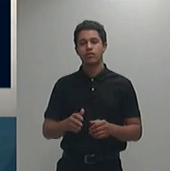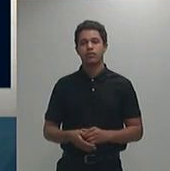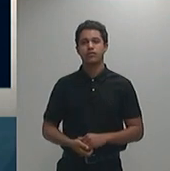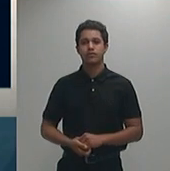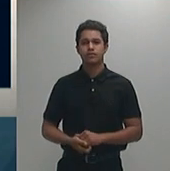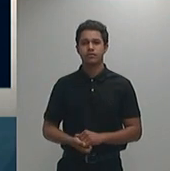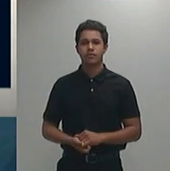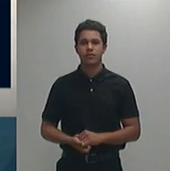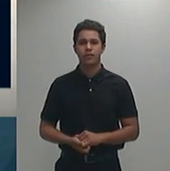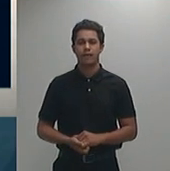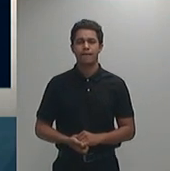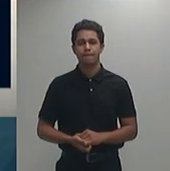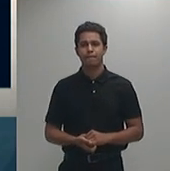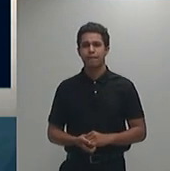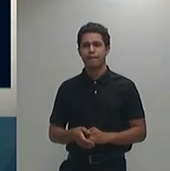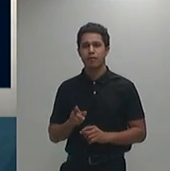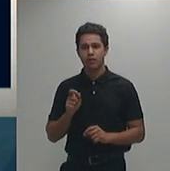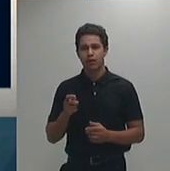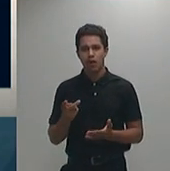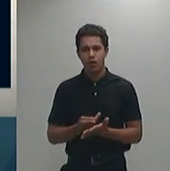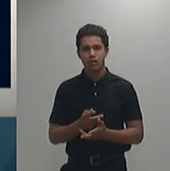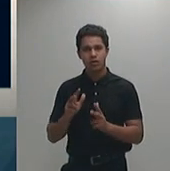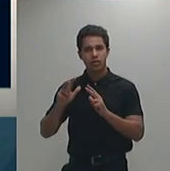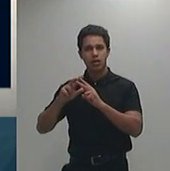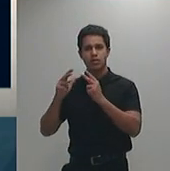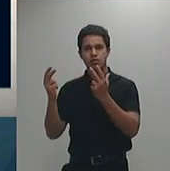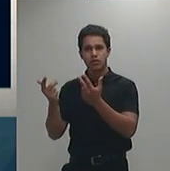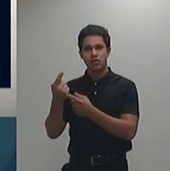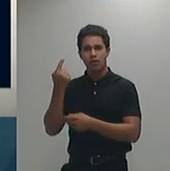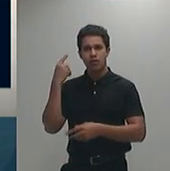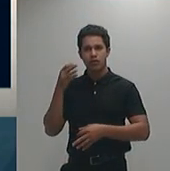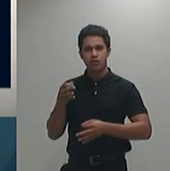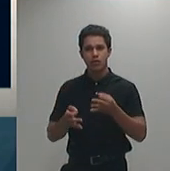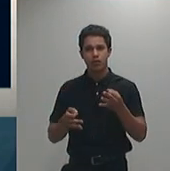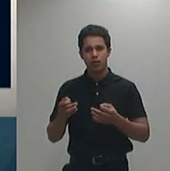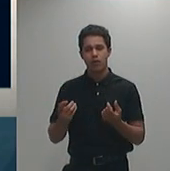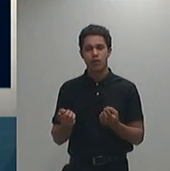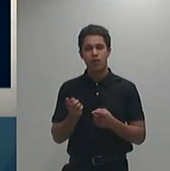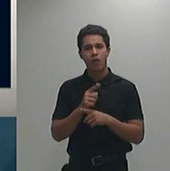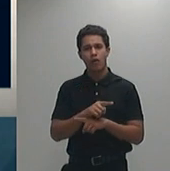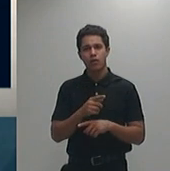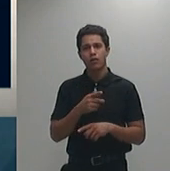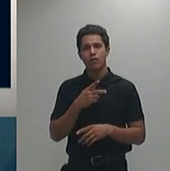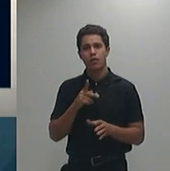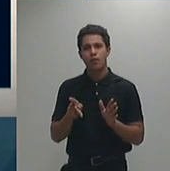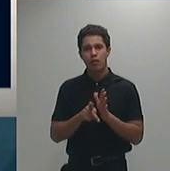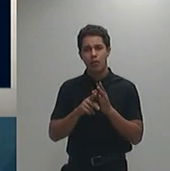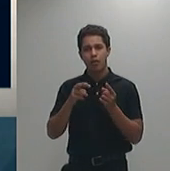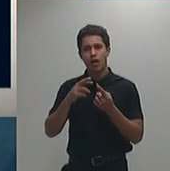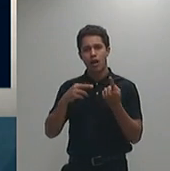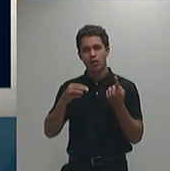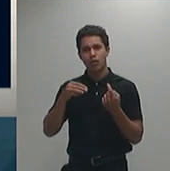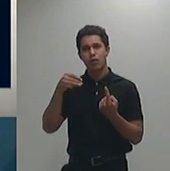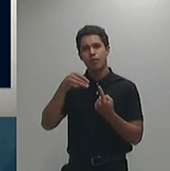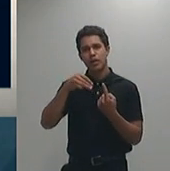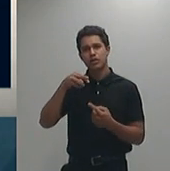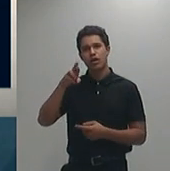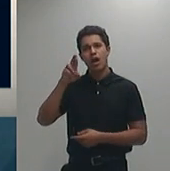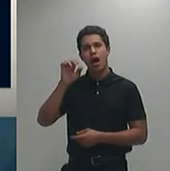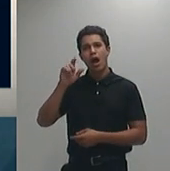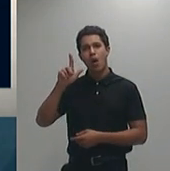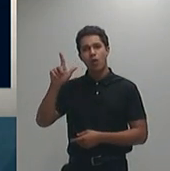debate ocorrido na sessão de julgamento contra obterão a eminente relator e o Ministro Raul Araújo